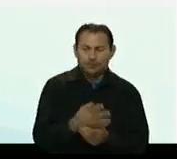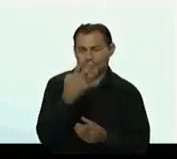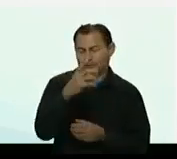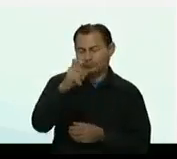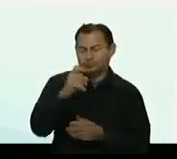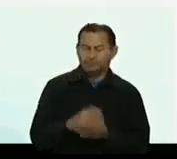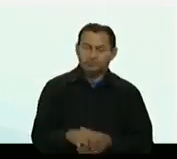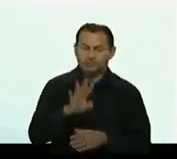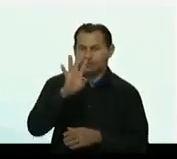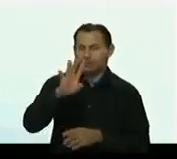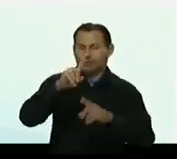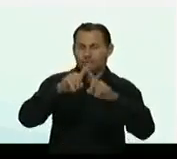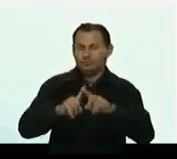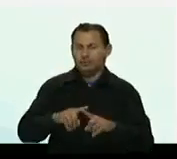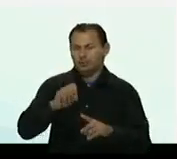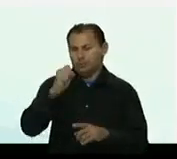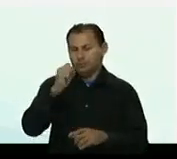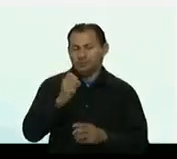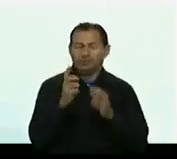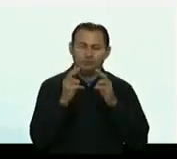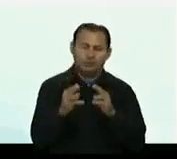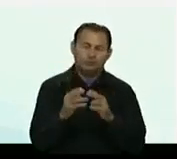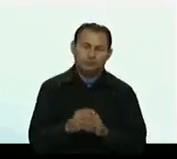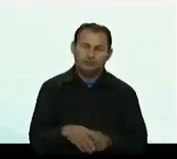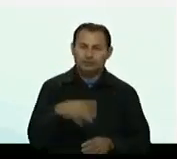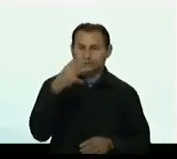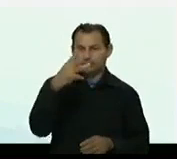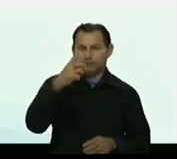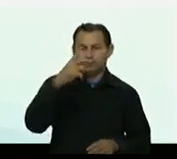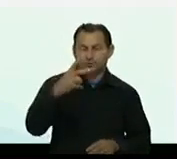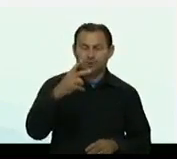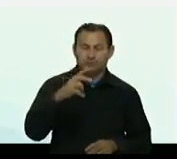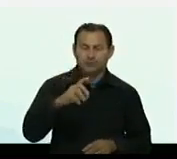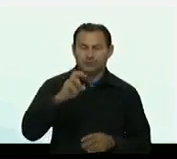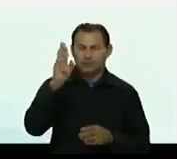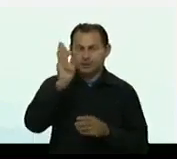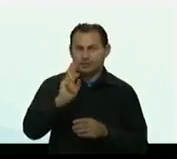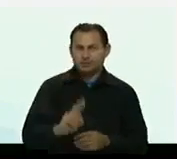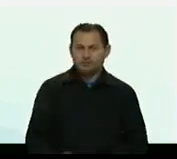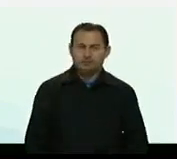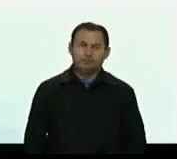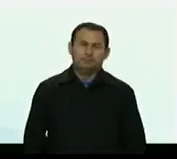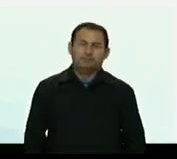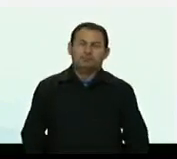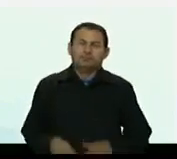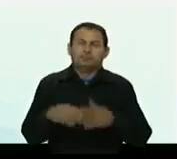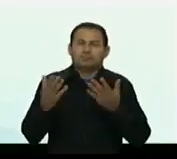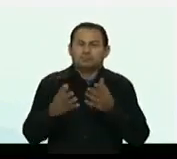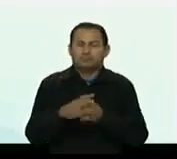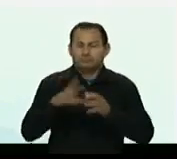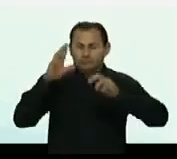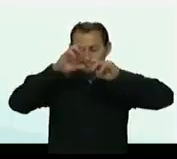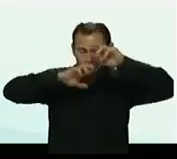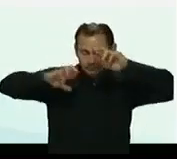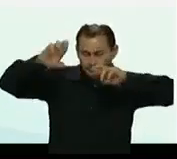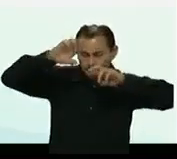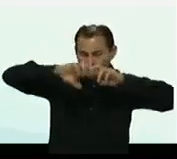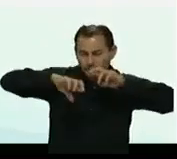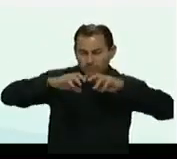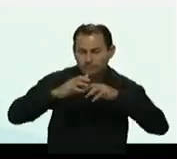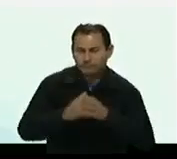Então, 4 vezes o 8 é igual a R$ 32,00. Então, analisando a situação